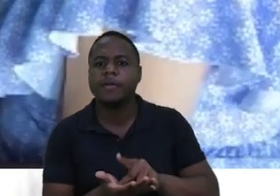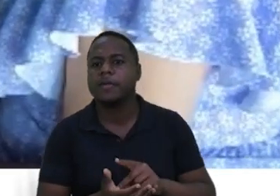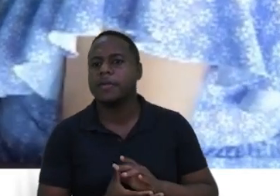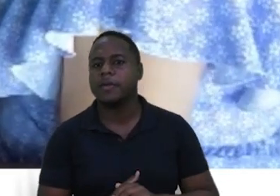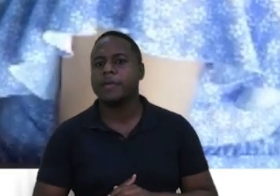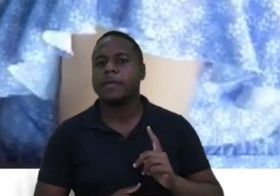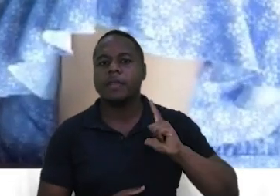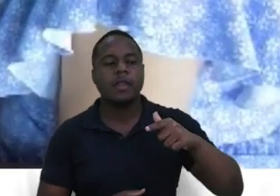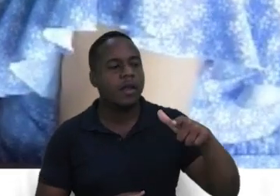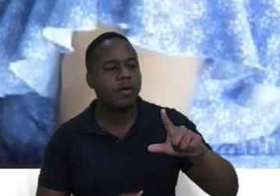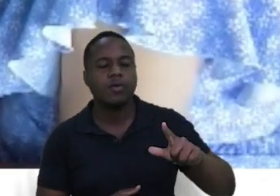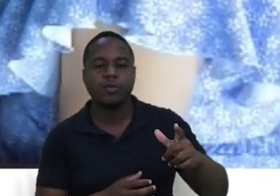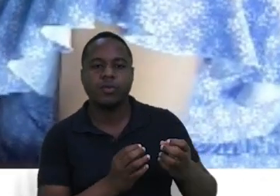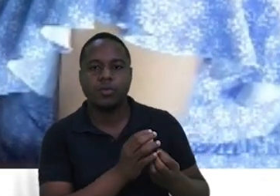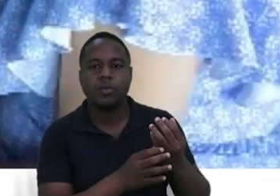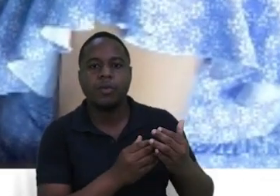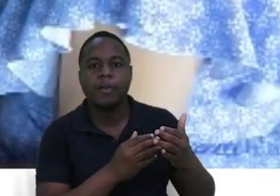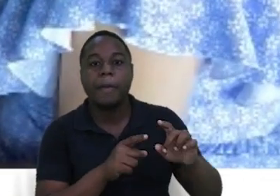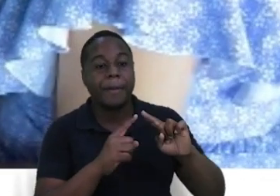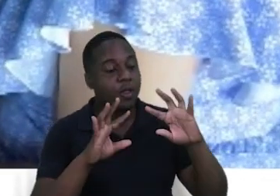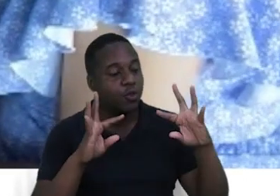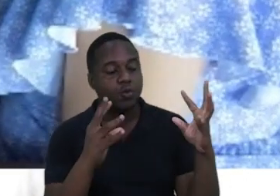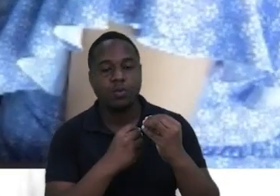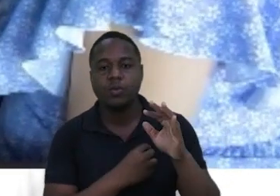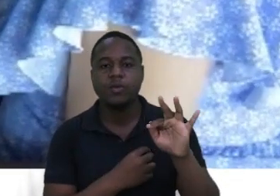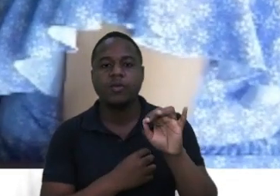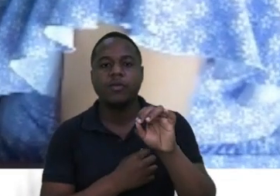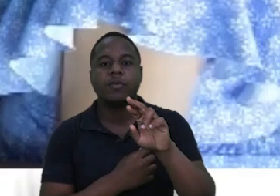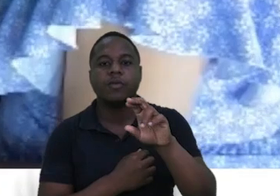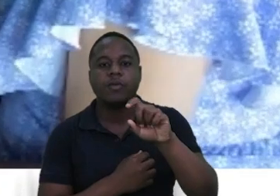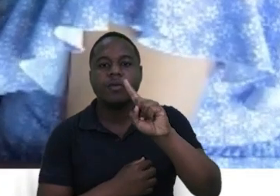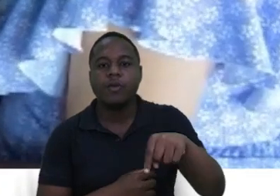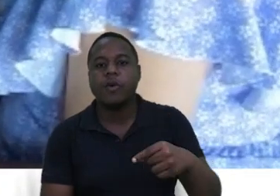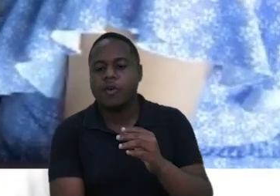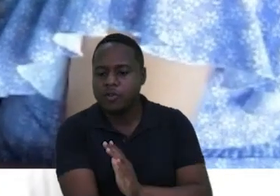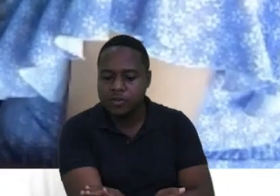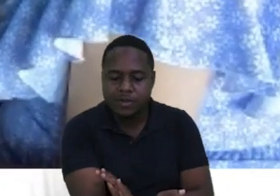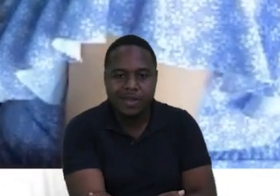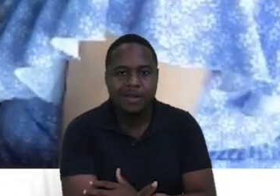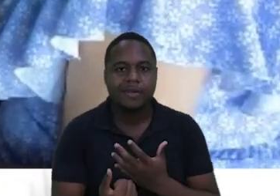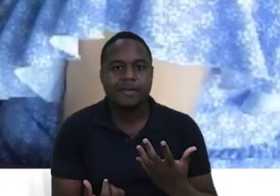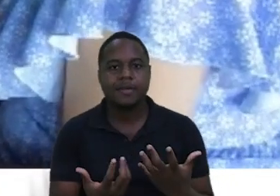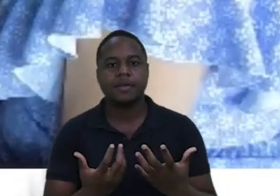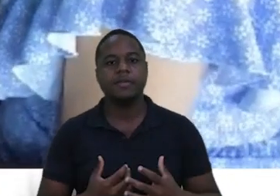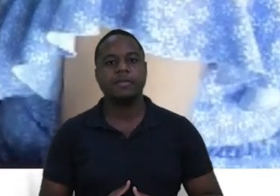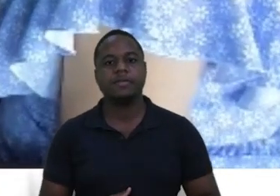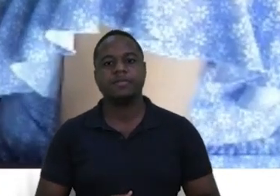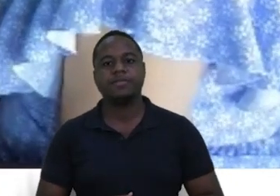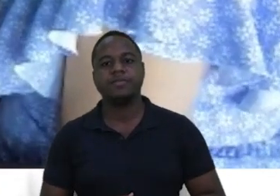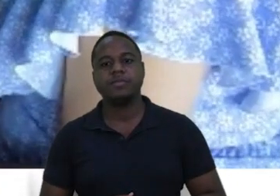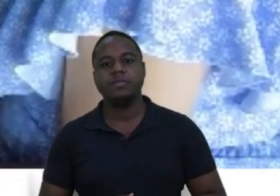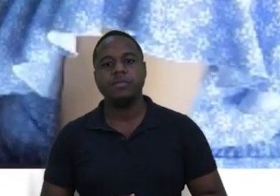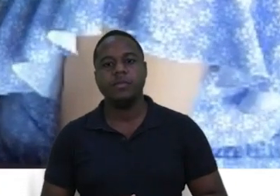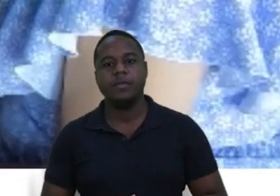outros estilos, mas, tipo, é forró. A gente traz isso no sangue. Sim. E aí a galera também de lá,